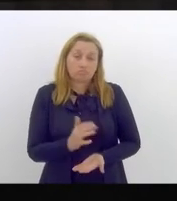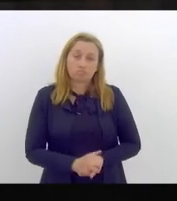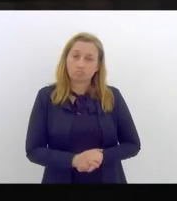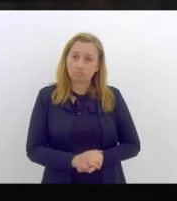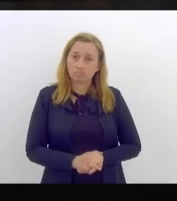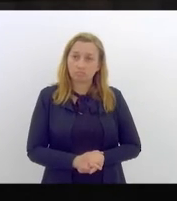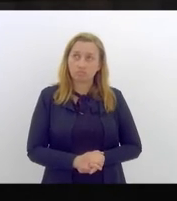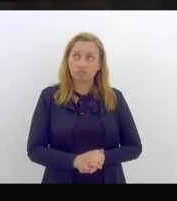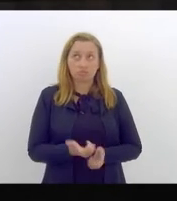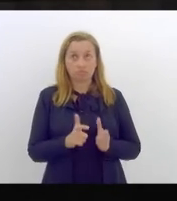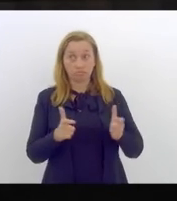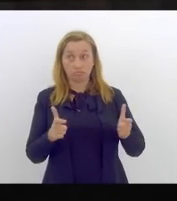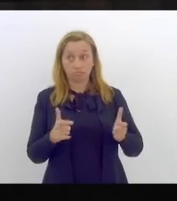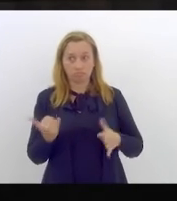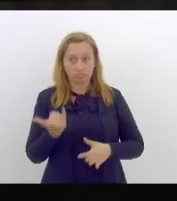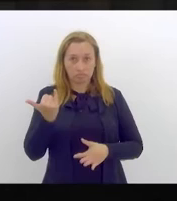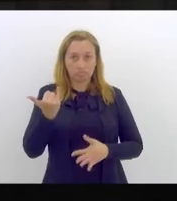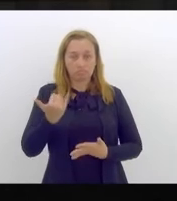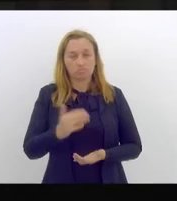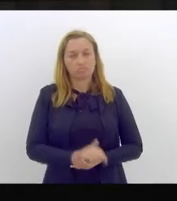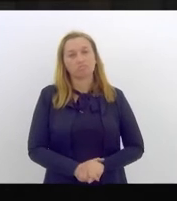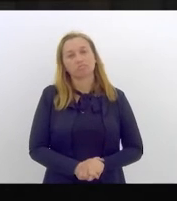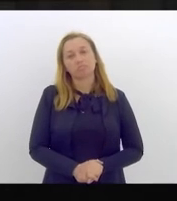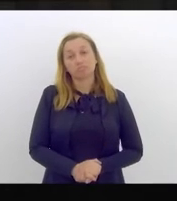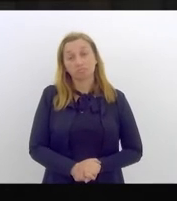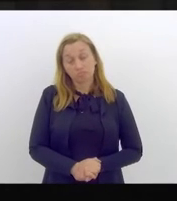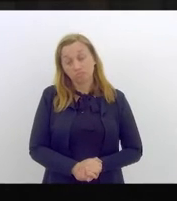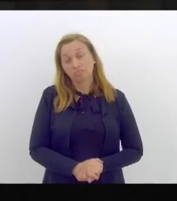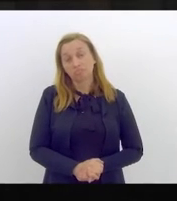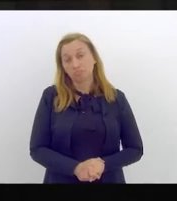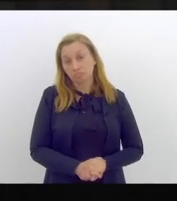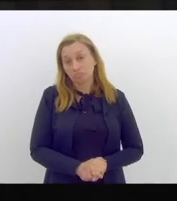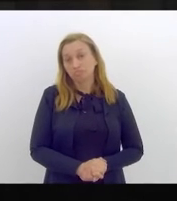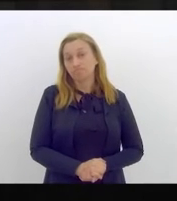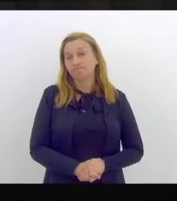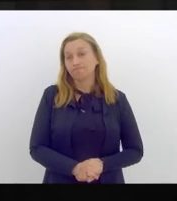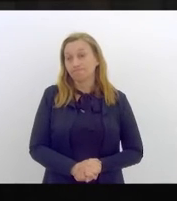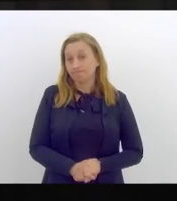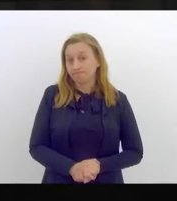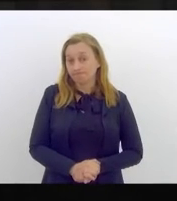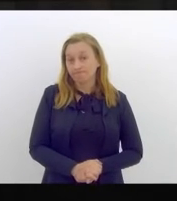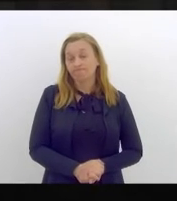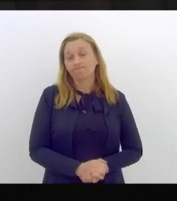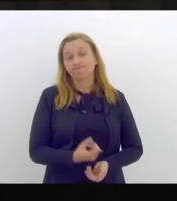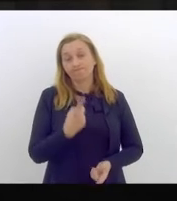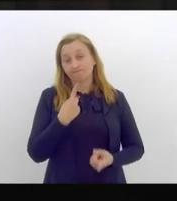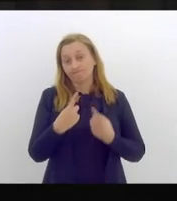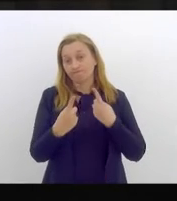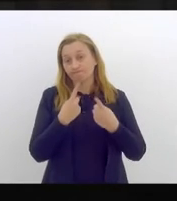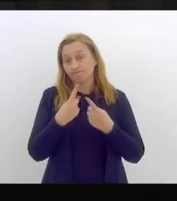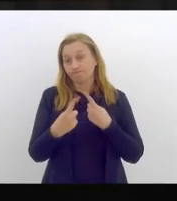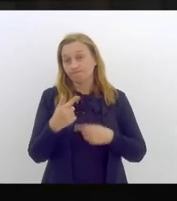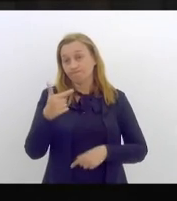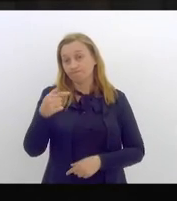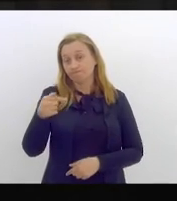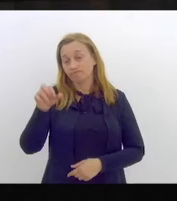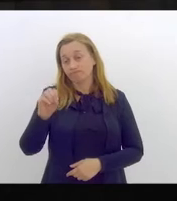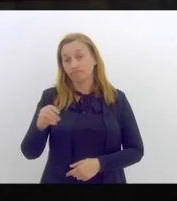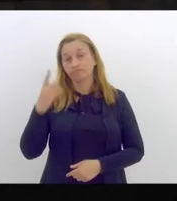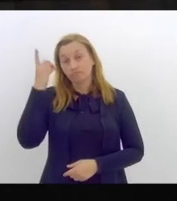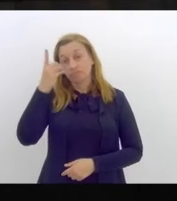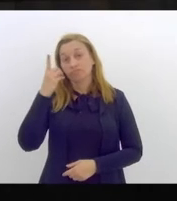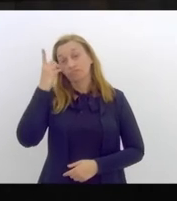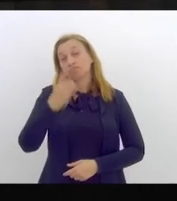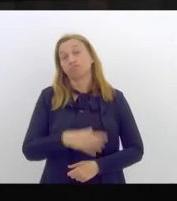A enorme importância. E aí a discussão. São 70